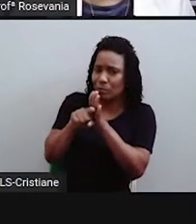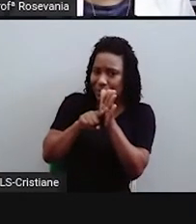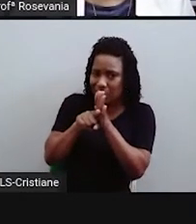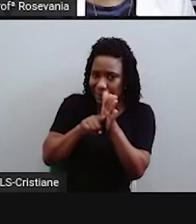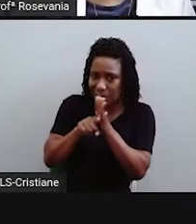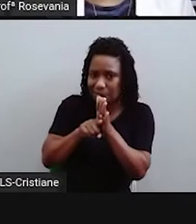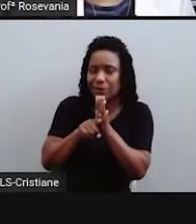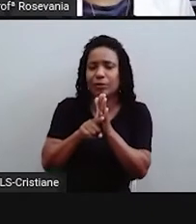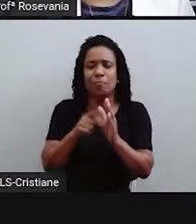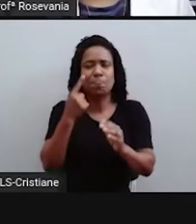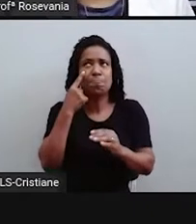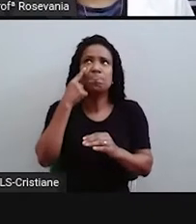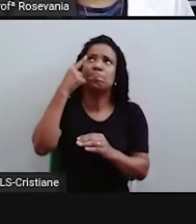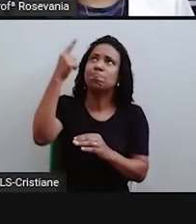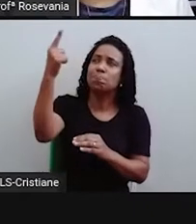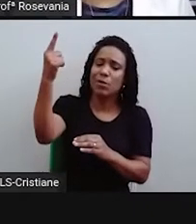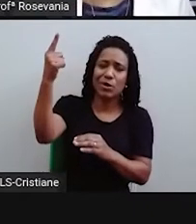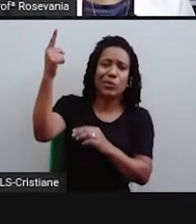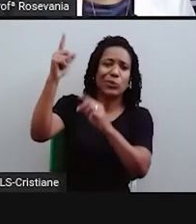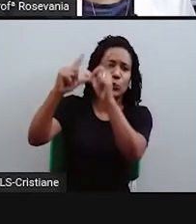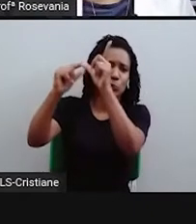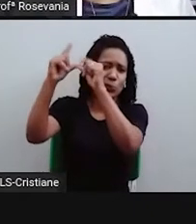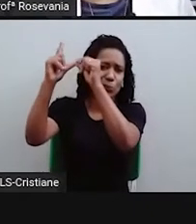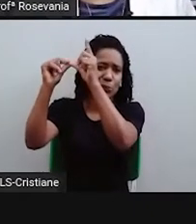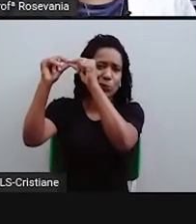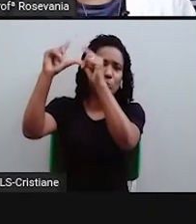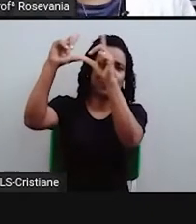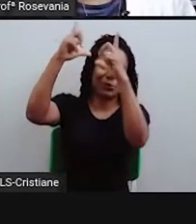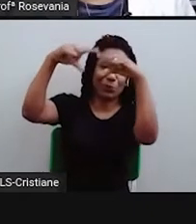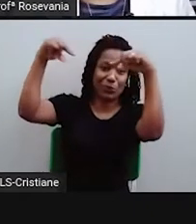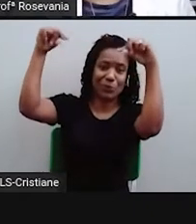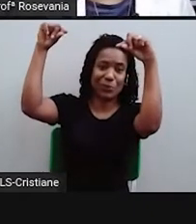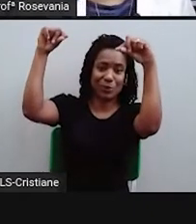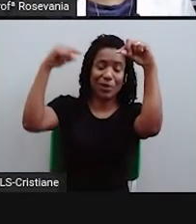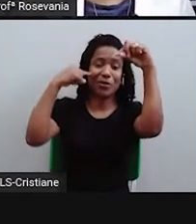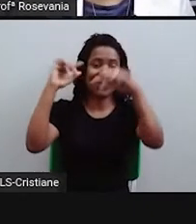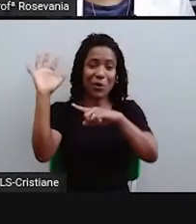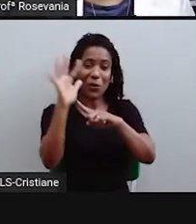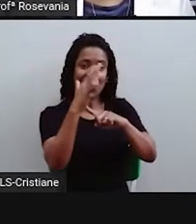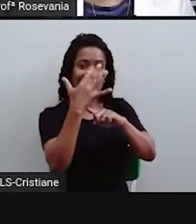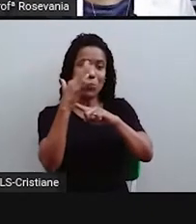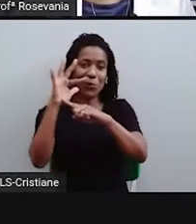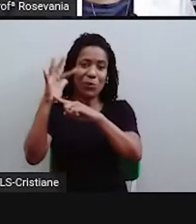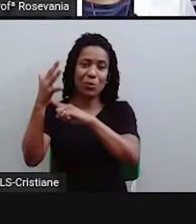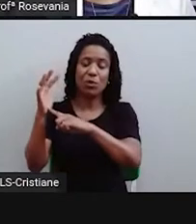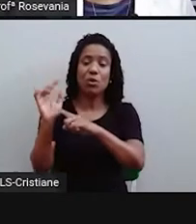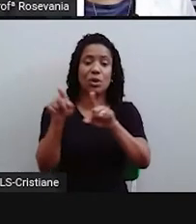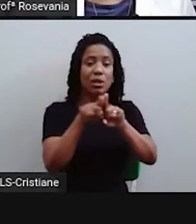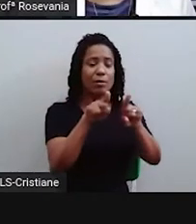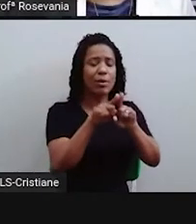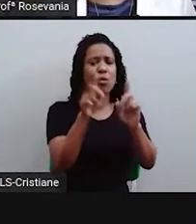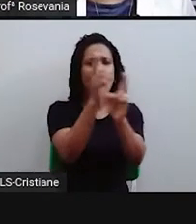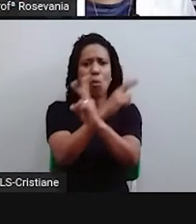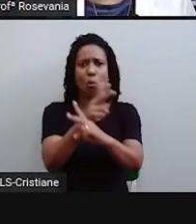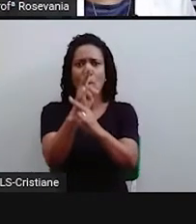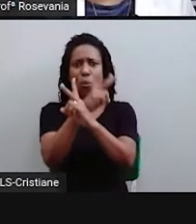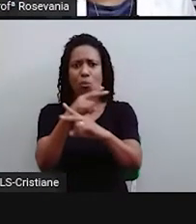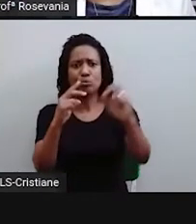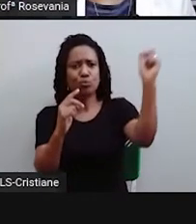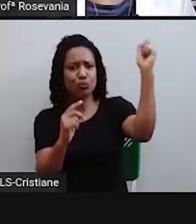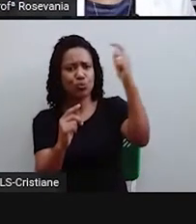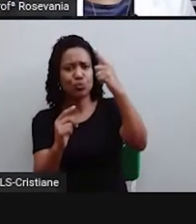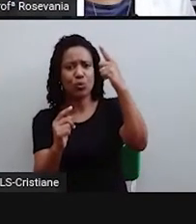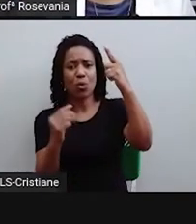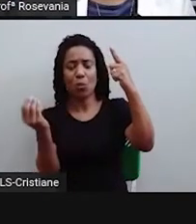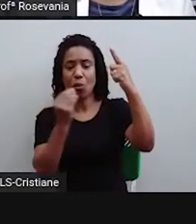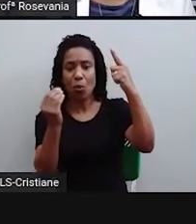os astros, observavam as estações do ano, observavam a posição dos ventos, observavam, né, como é que a